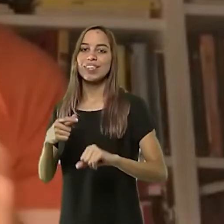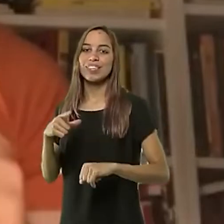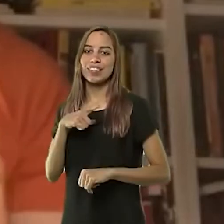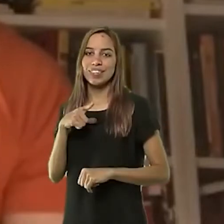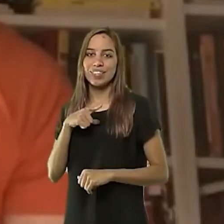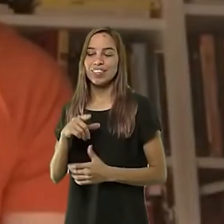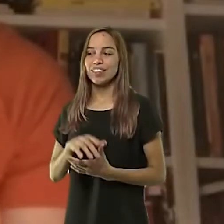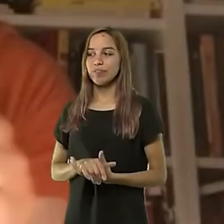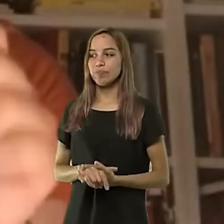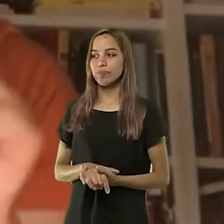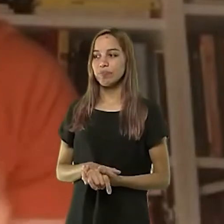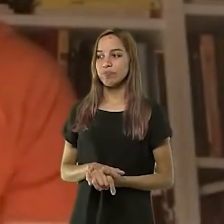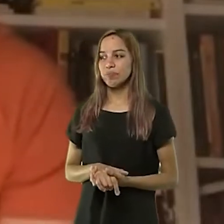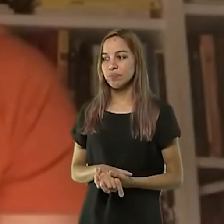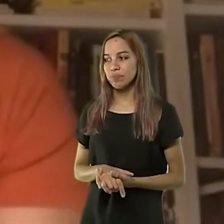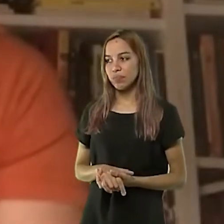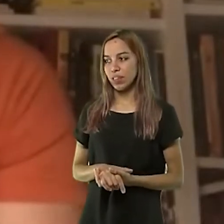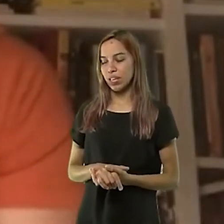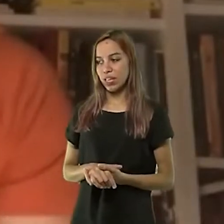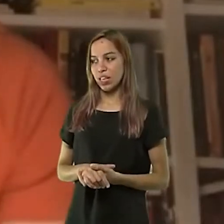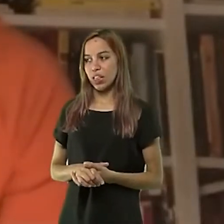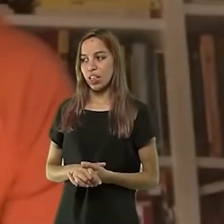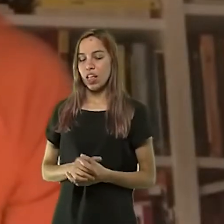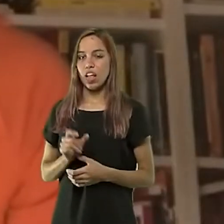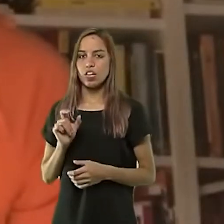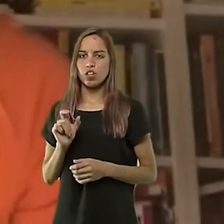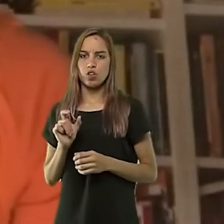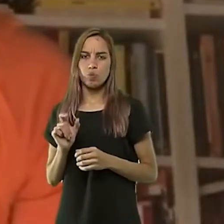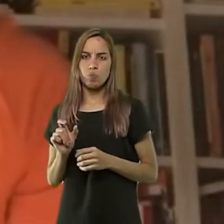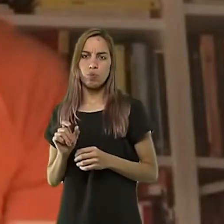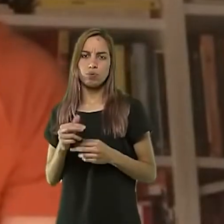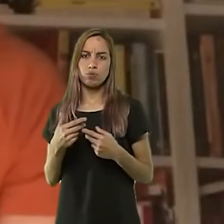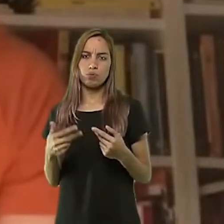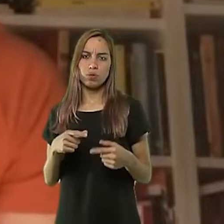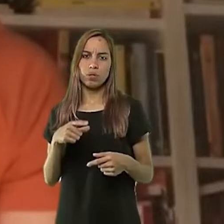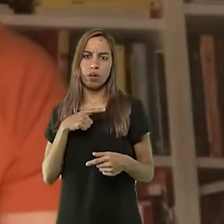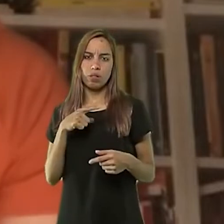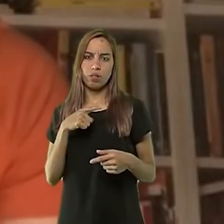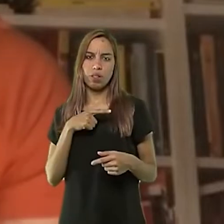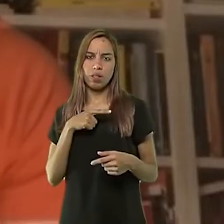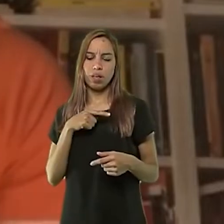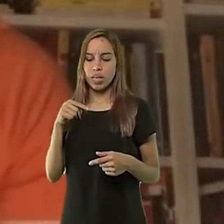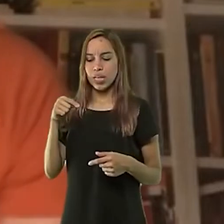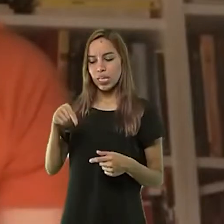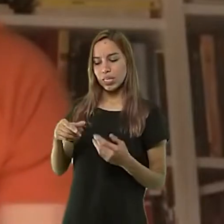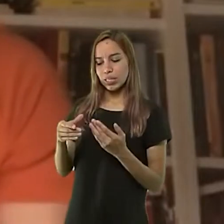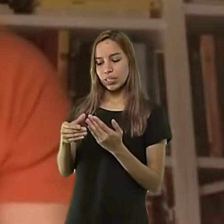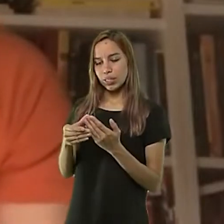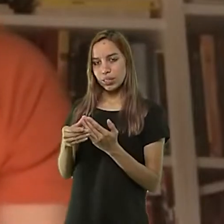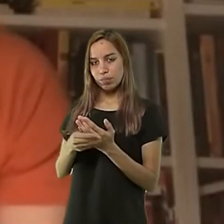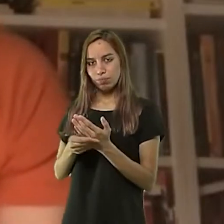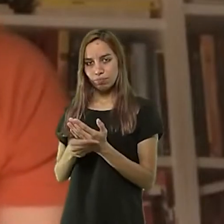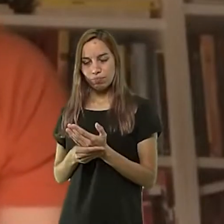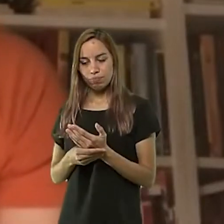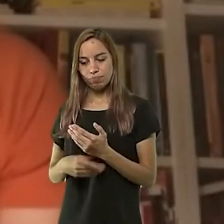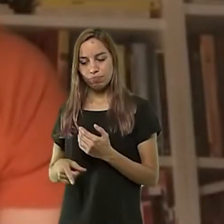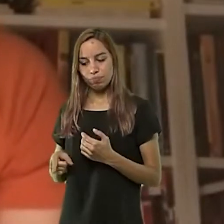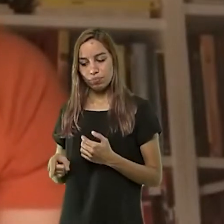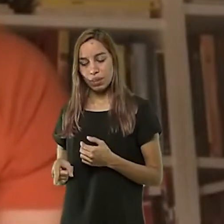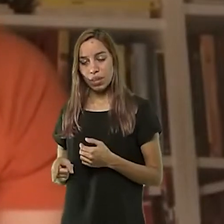que os factos verdadeiros, os poucos verdadeiros que existem na enciclopédia, são falsos quando